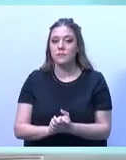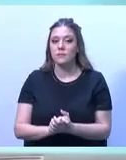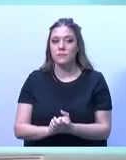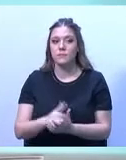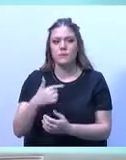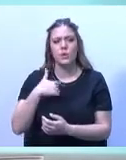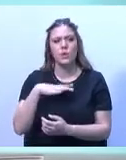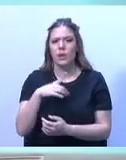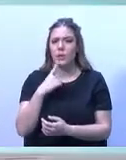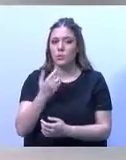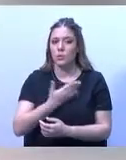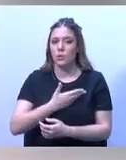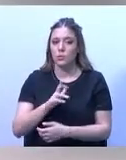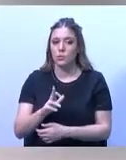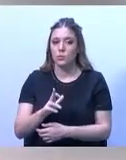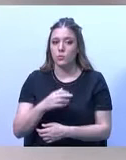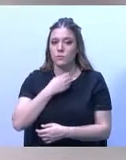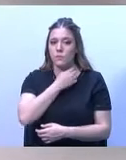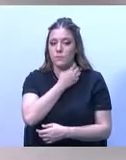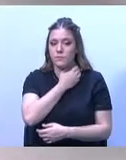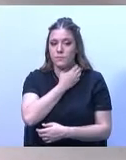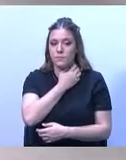eu queria perguntar ao Sr. Doutor,